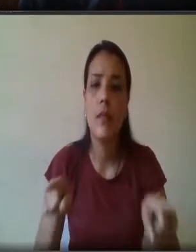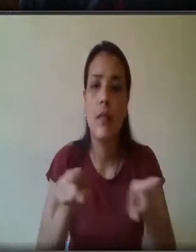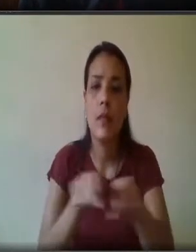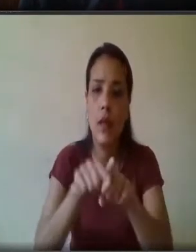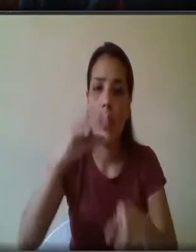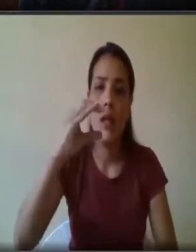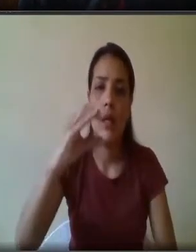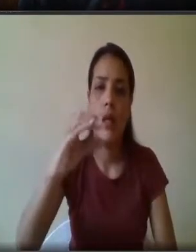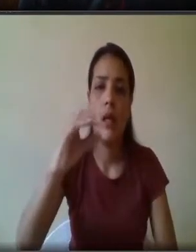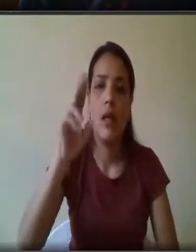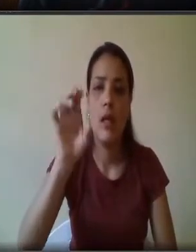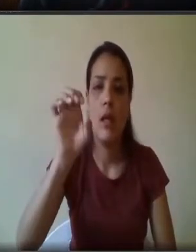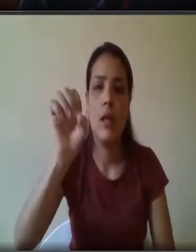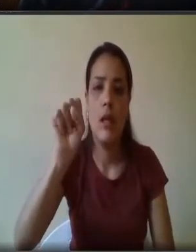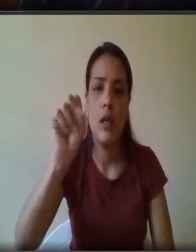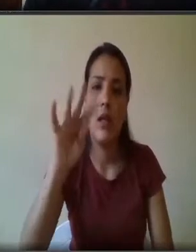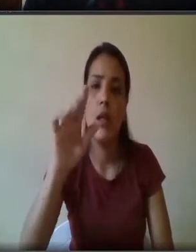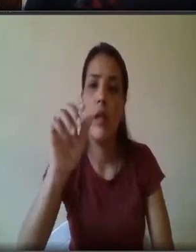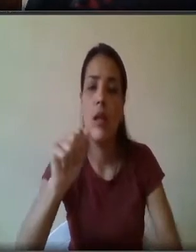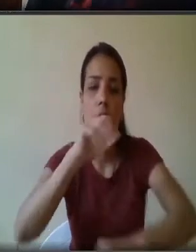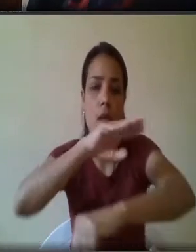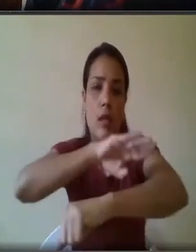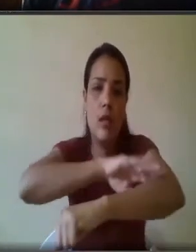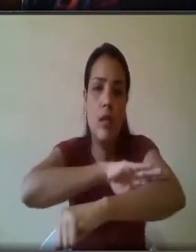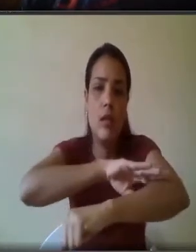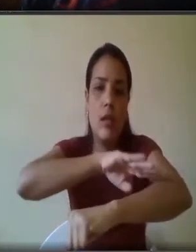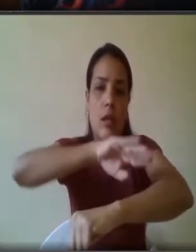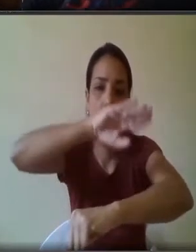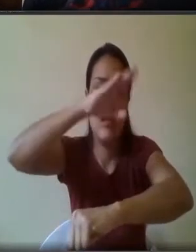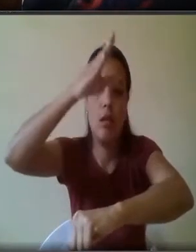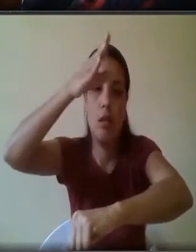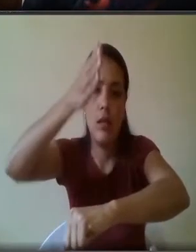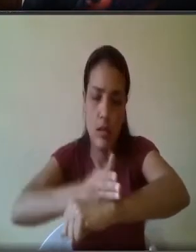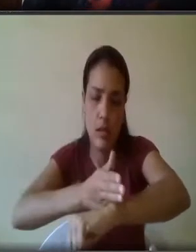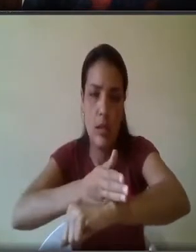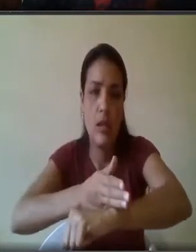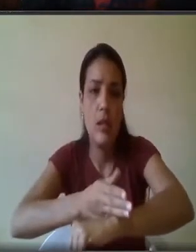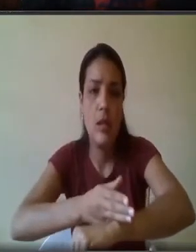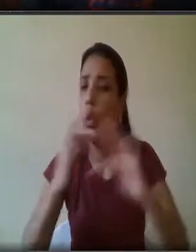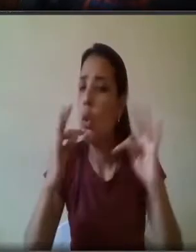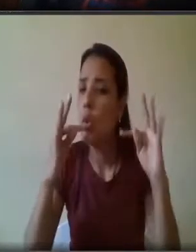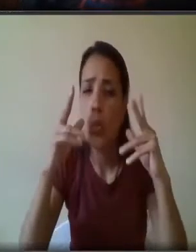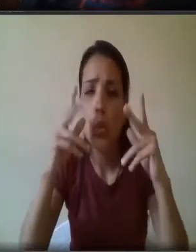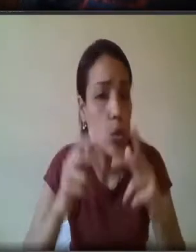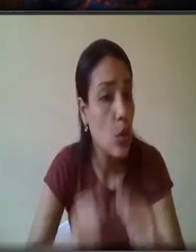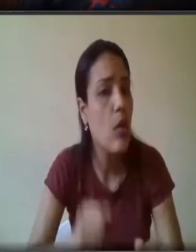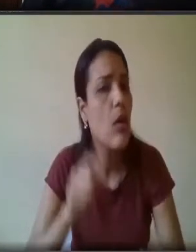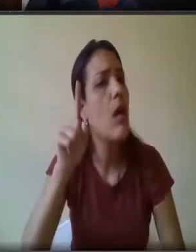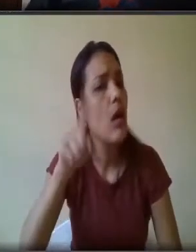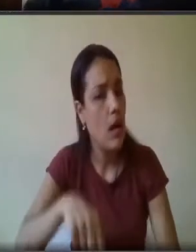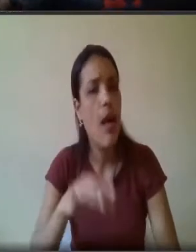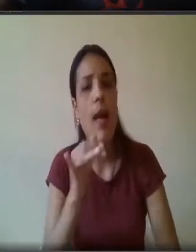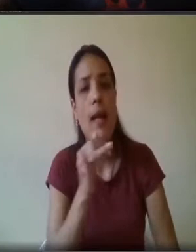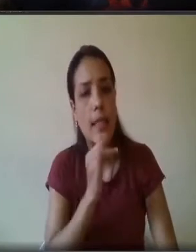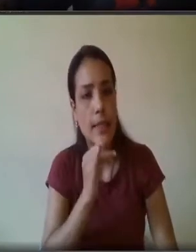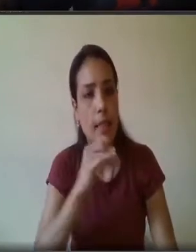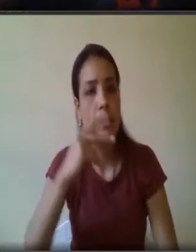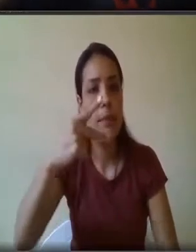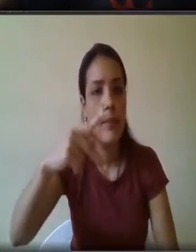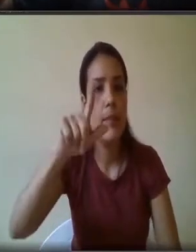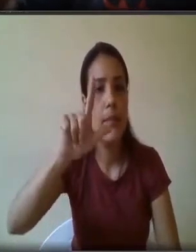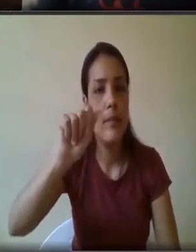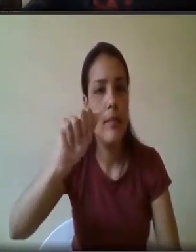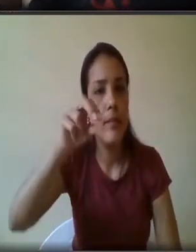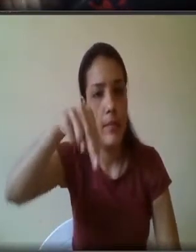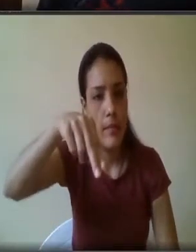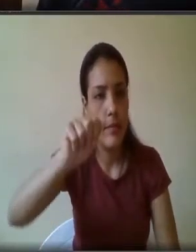suave aqui. Isso é tudo tipo de planalto. Tá? Então, você fala para mim assim, o aluno geralmente estuda planalto, ele